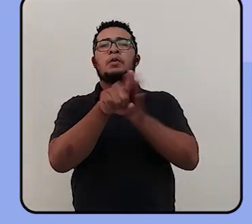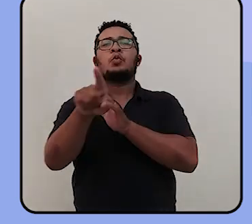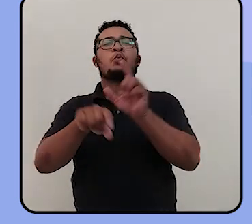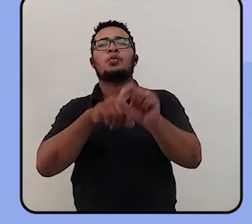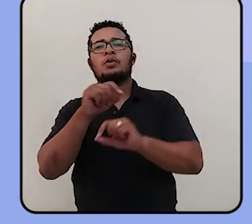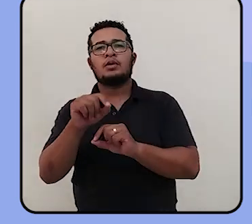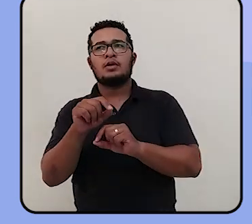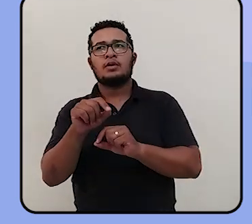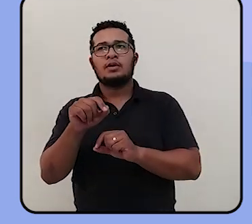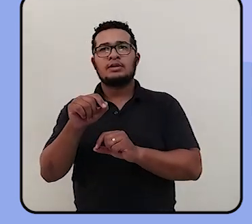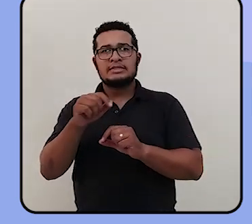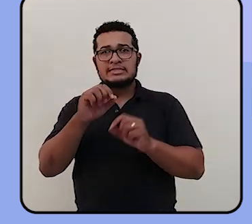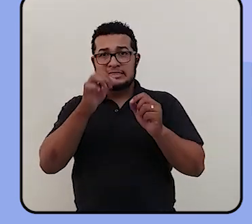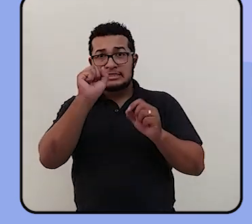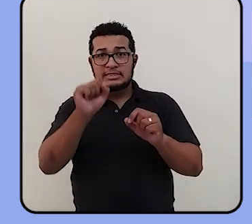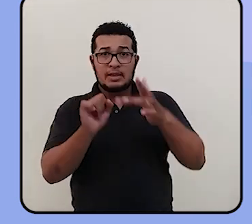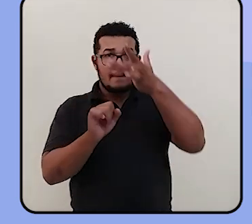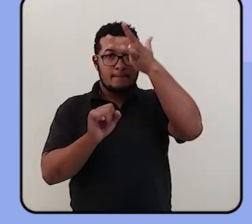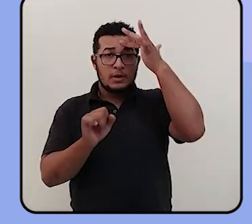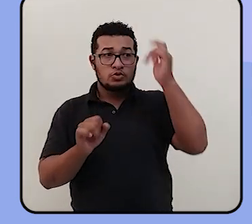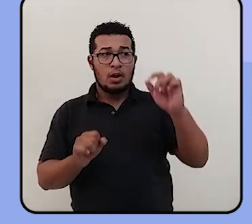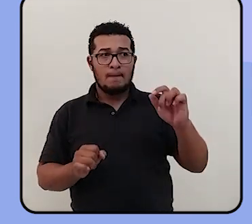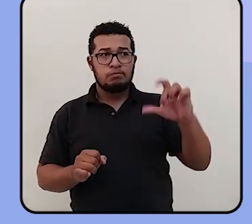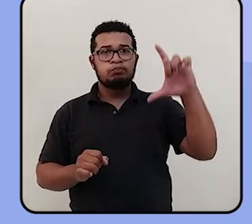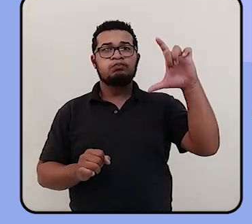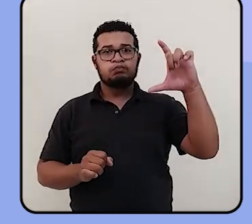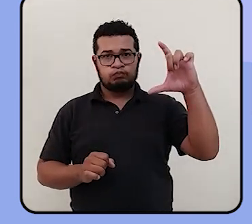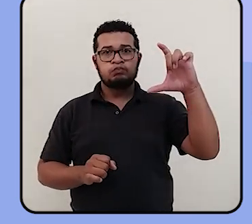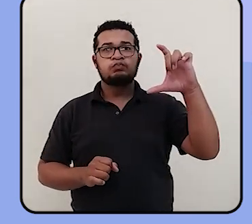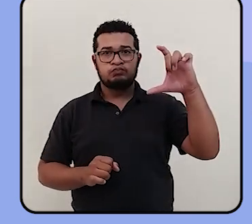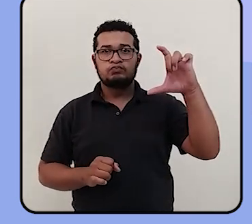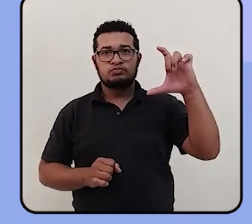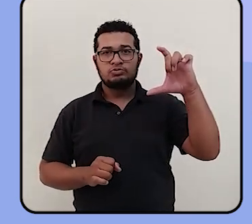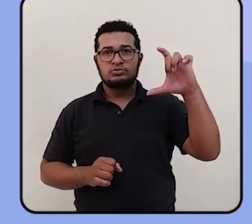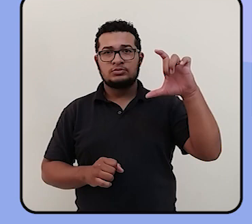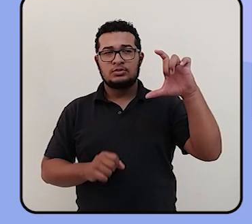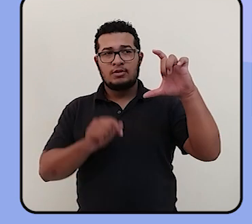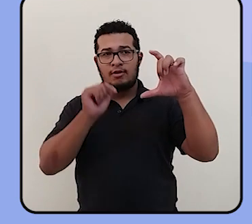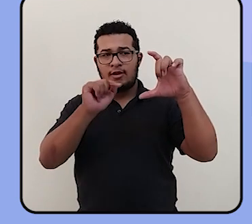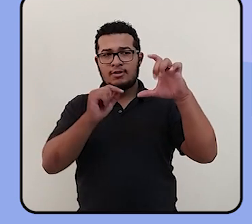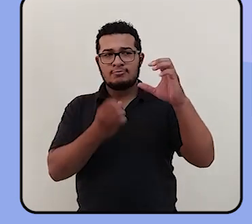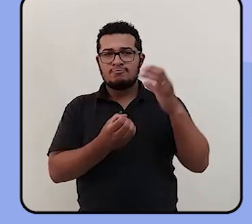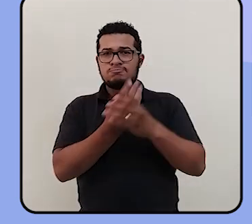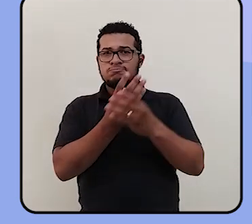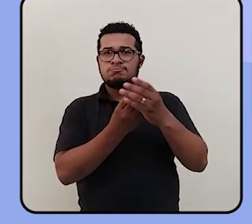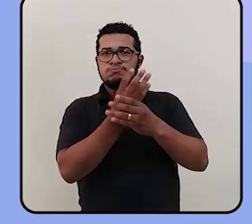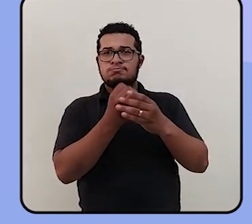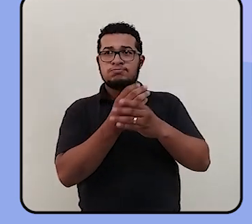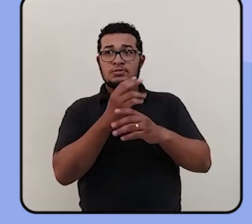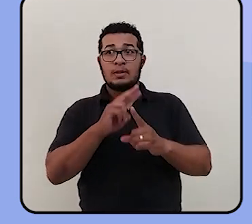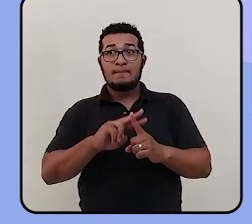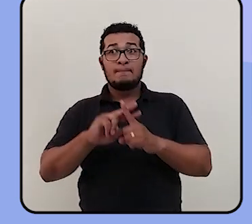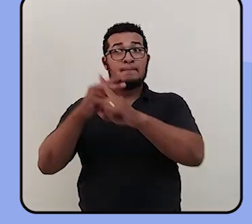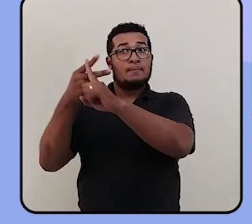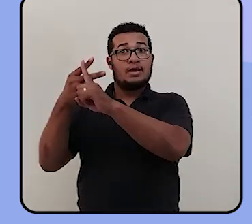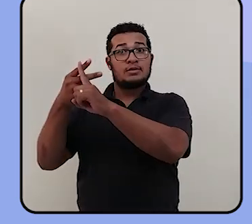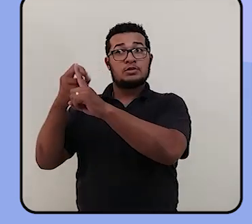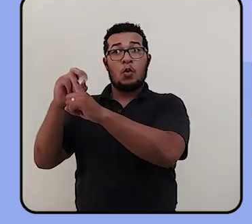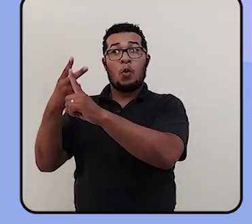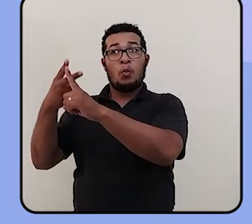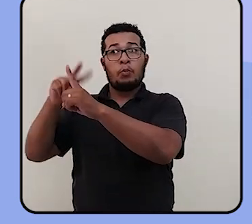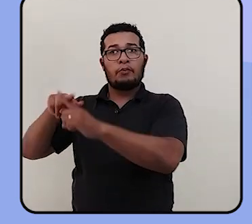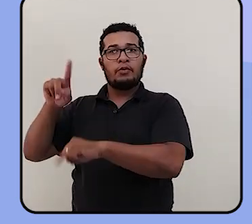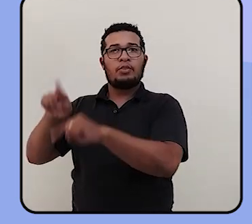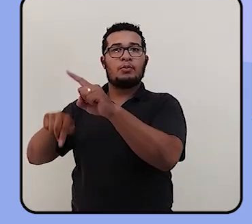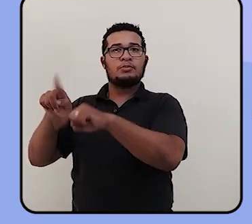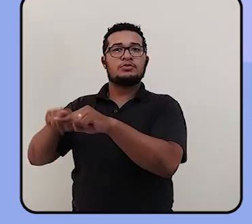te pergunto, você acha que aumentando a quantidade de operários, eles vão produzir mais